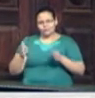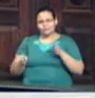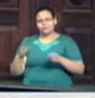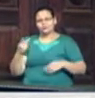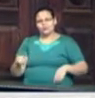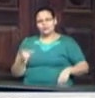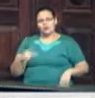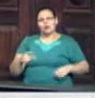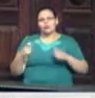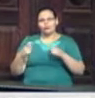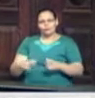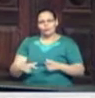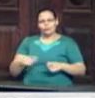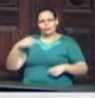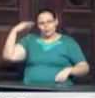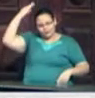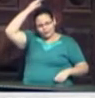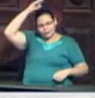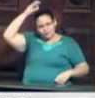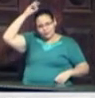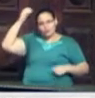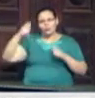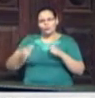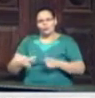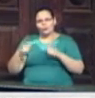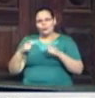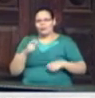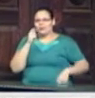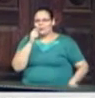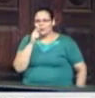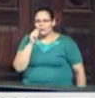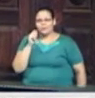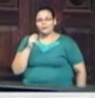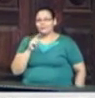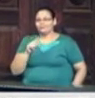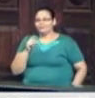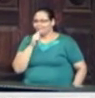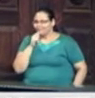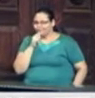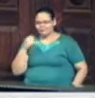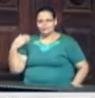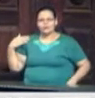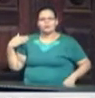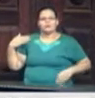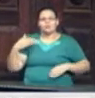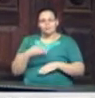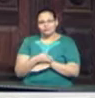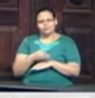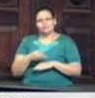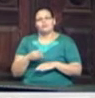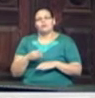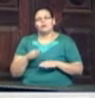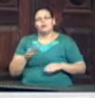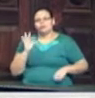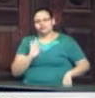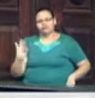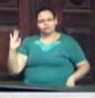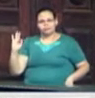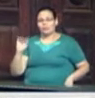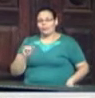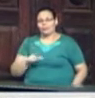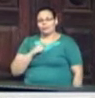Santo e no Estado de Alagoas. Não houve uma intervenção federal aberta e oficial, mas houve